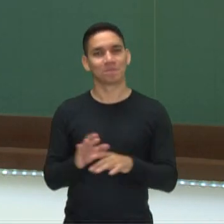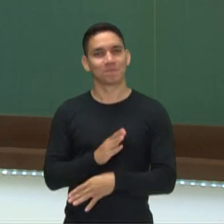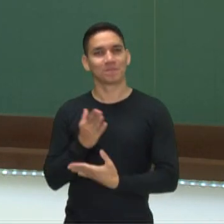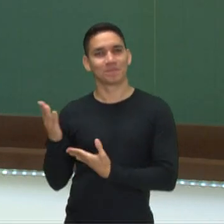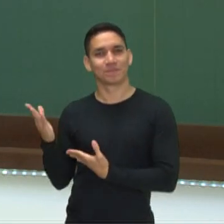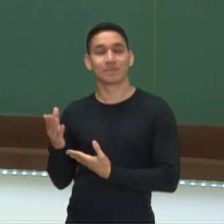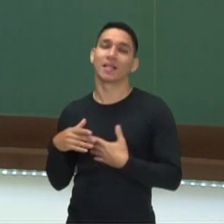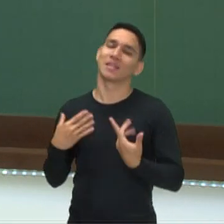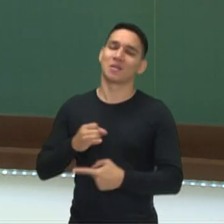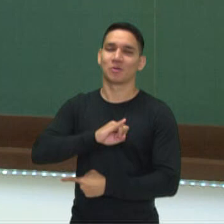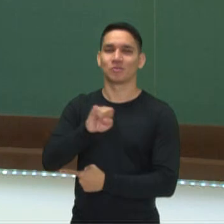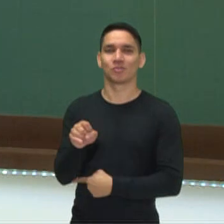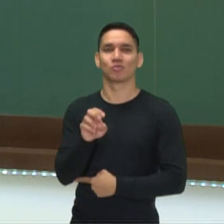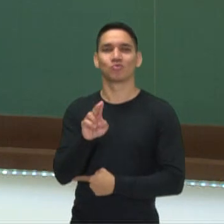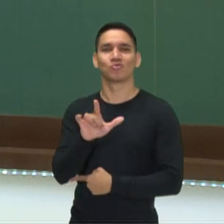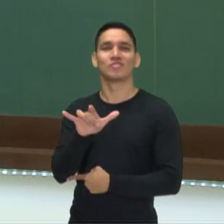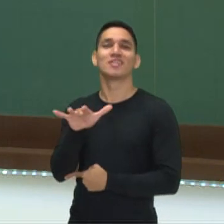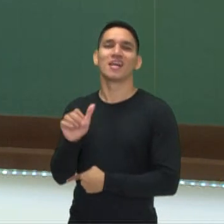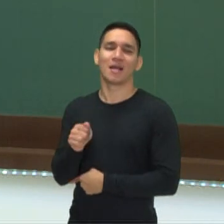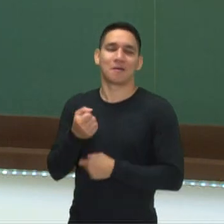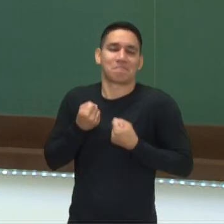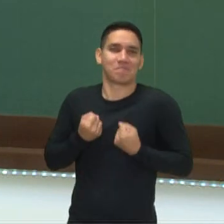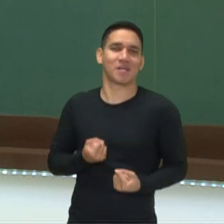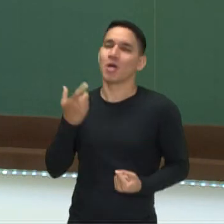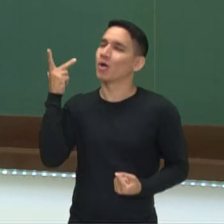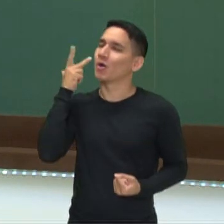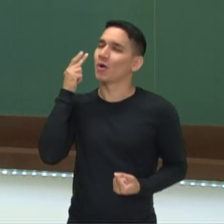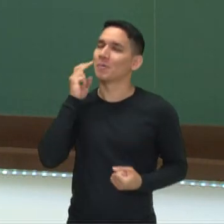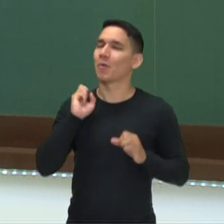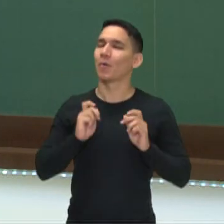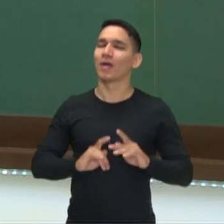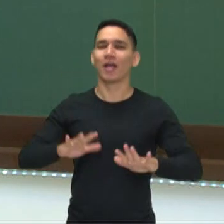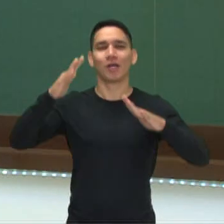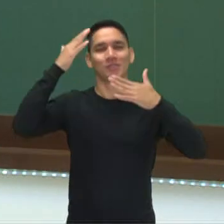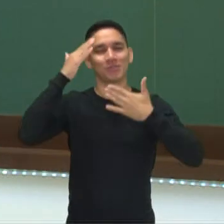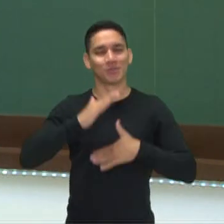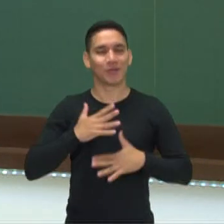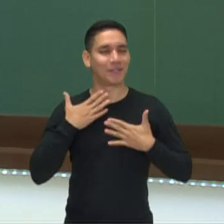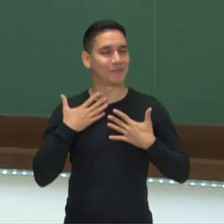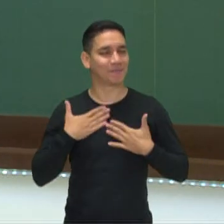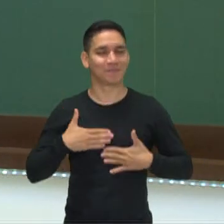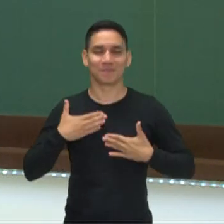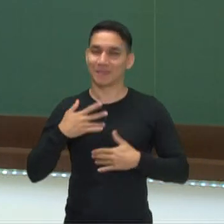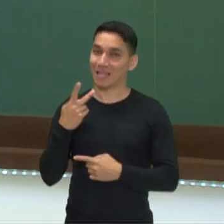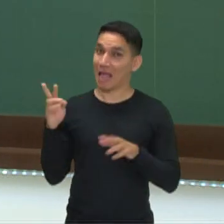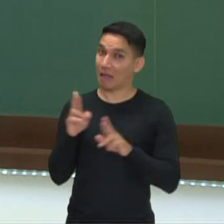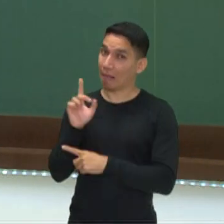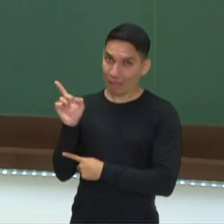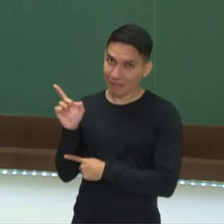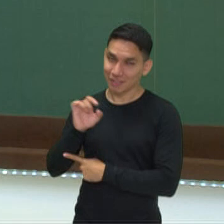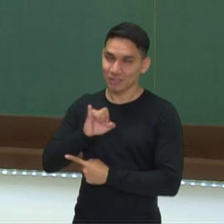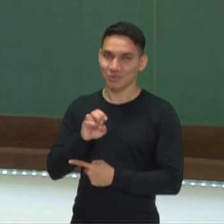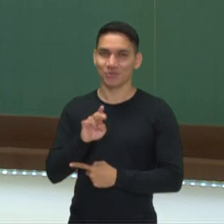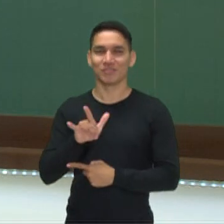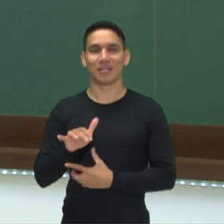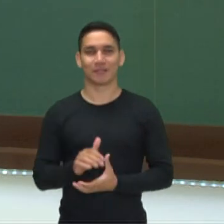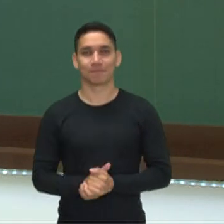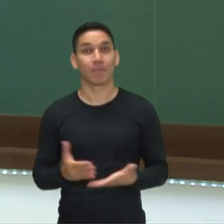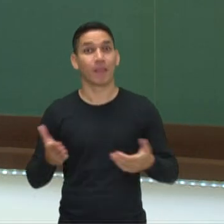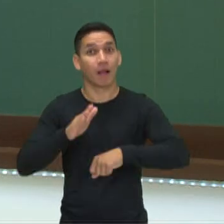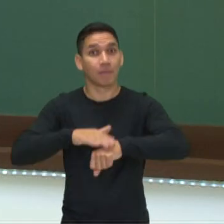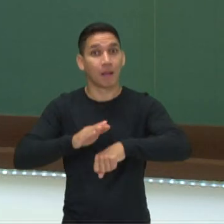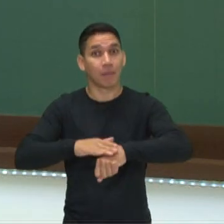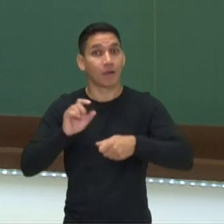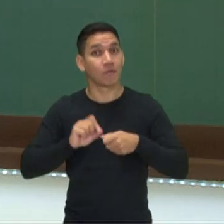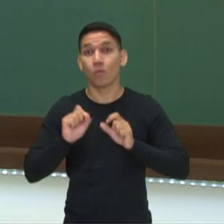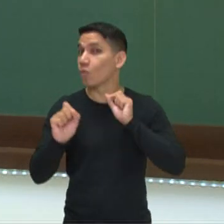a dona Júlia está com o peso normalzinho. Podemos ficar bem tranquilos em relação a Júlia. E a mão na massa é o